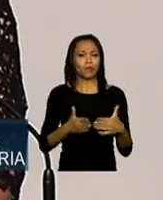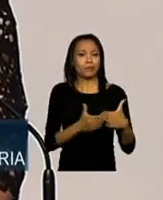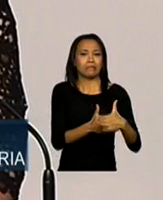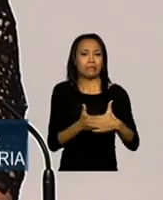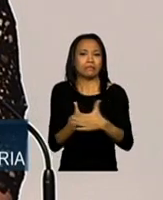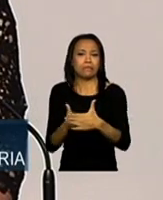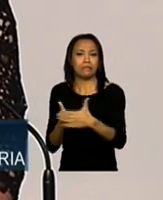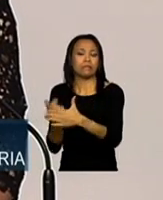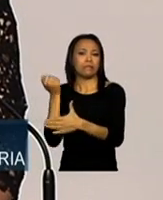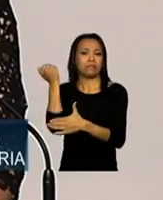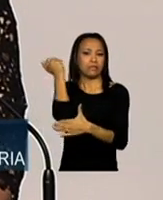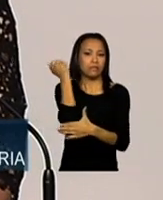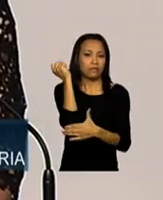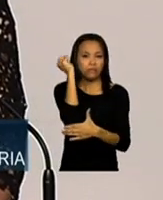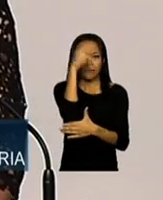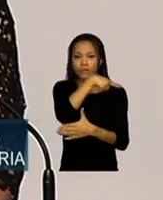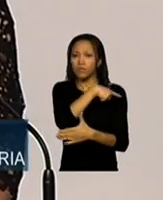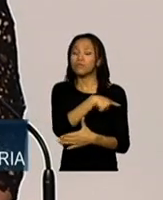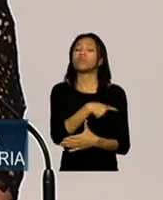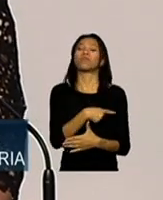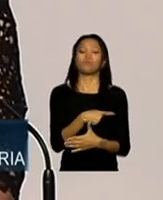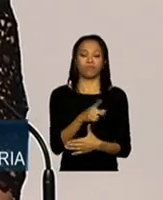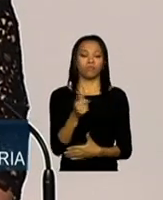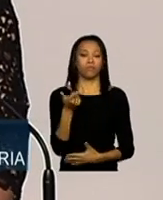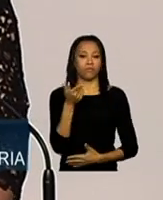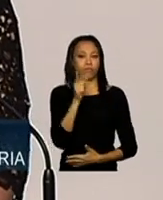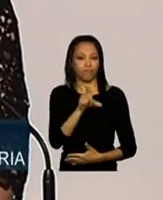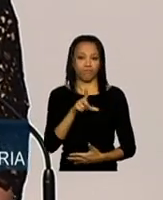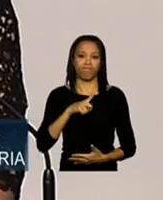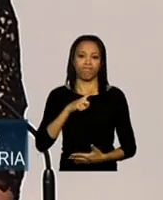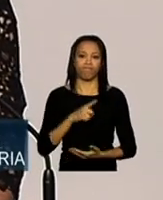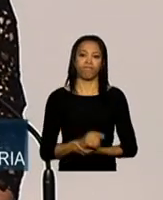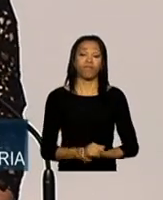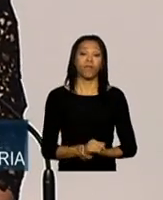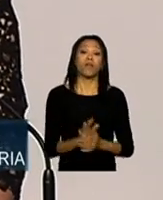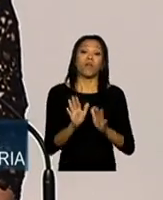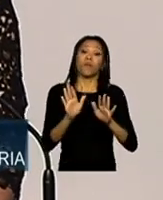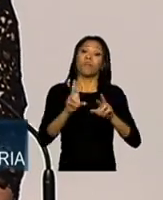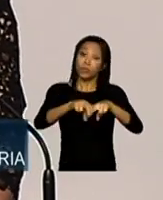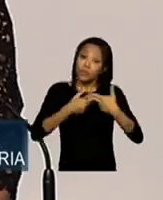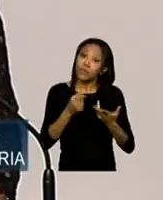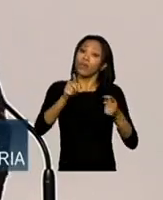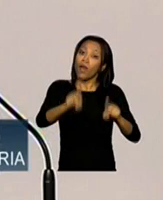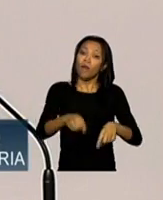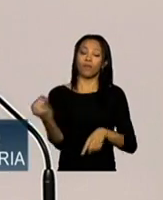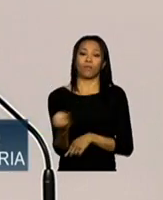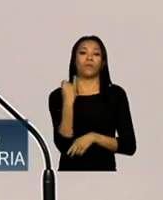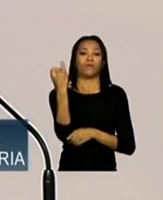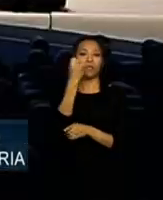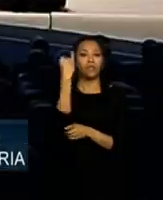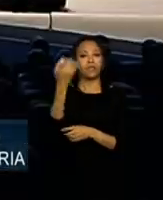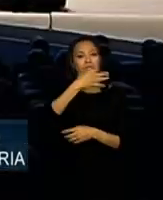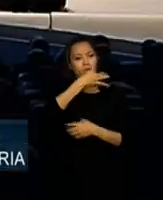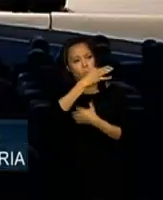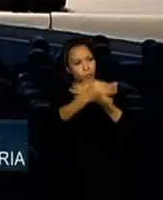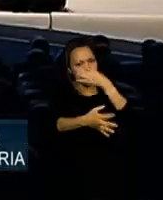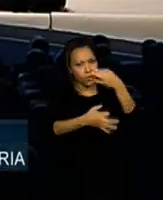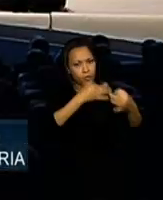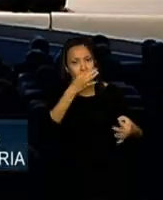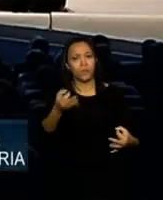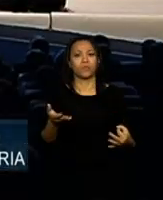e os gargalos que nos cercam. Daí a importância das sugestões